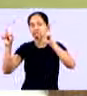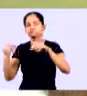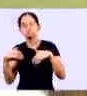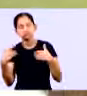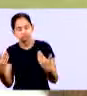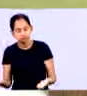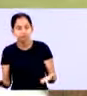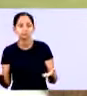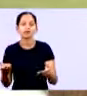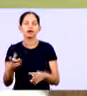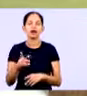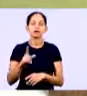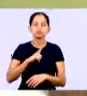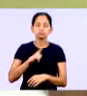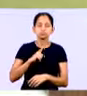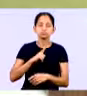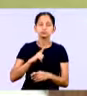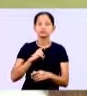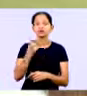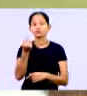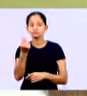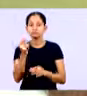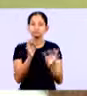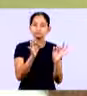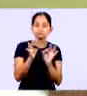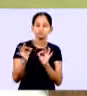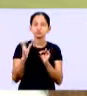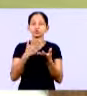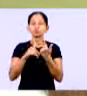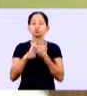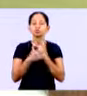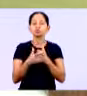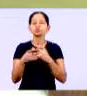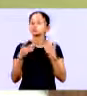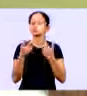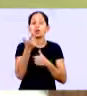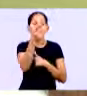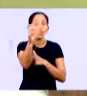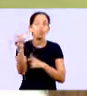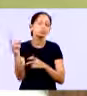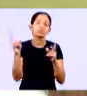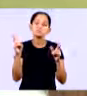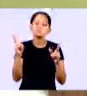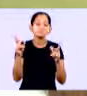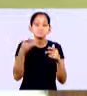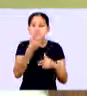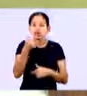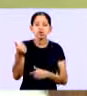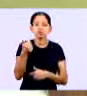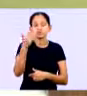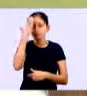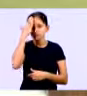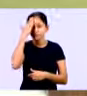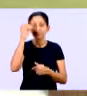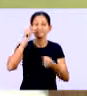né, do processo de orçamentário, ele serve como parâmetro para todas as demais. Então é importante que a gente faça uma projeção